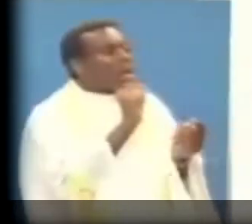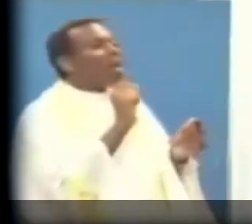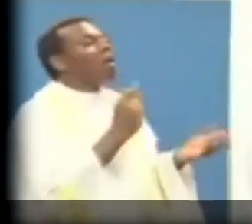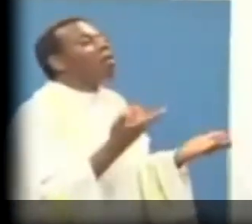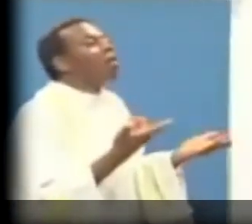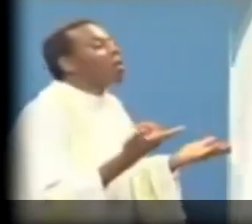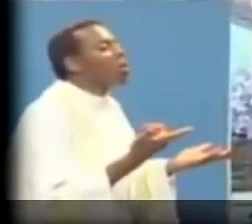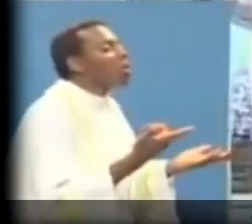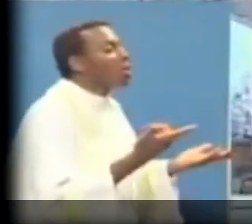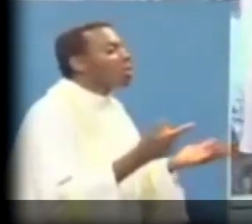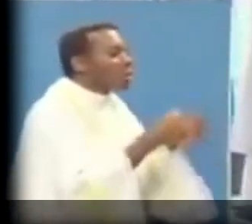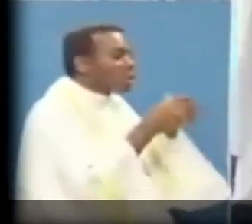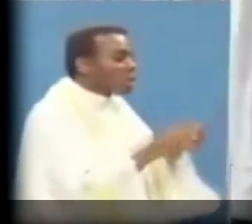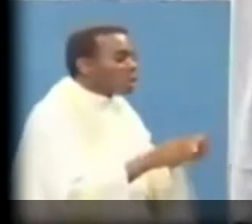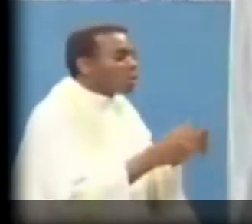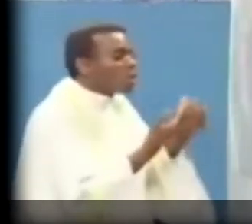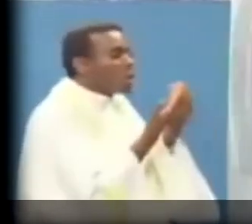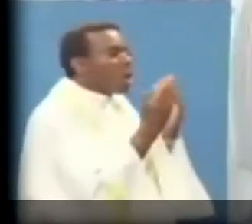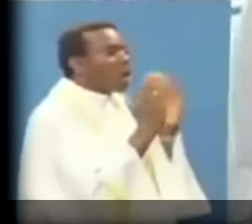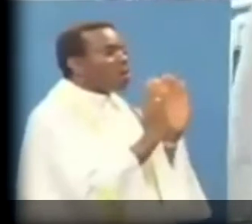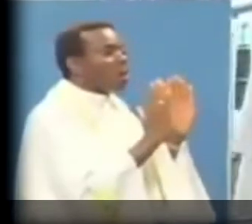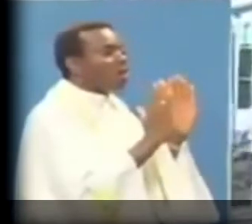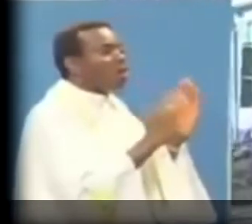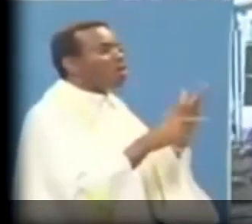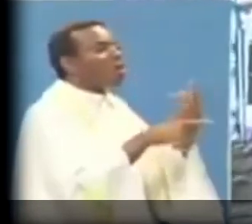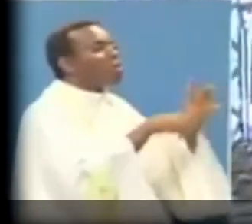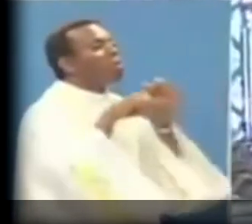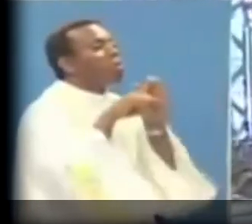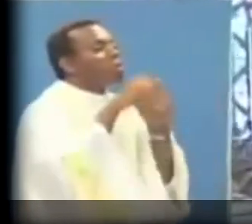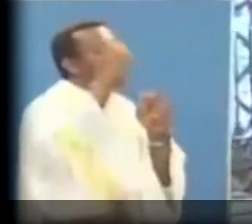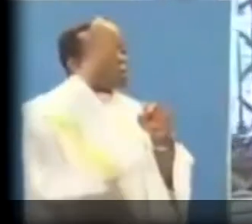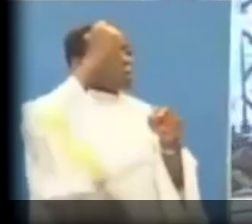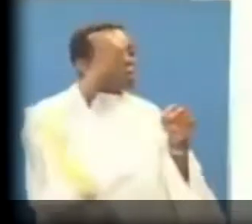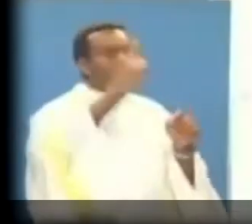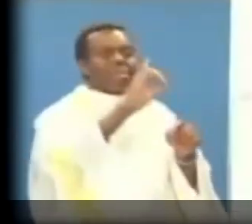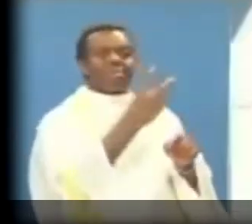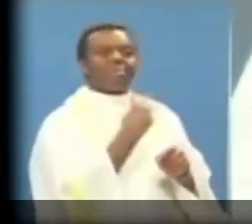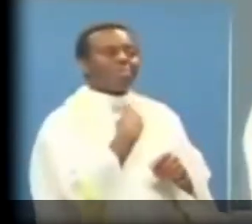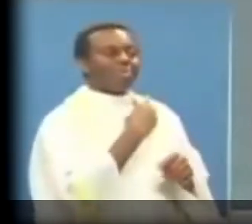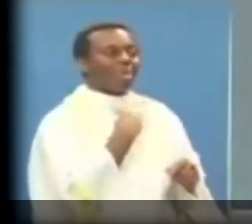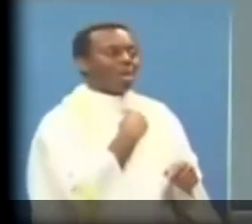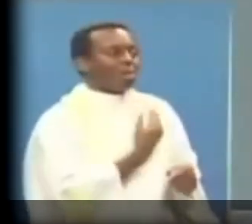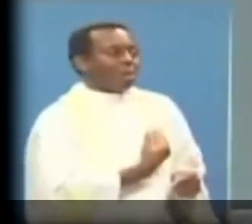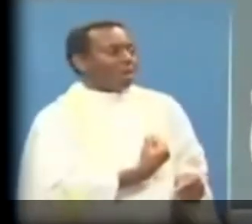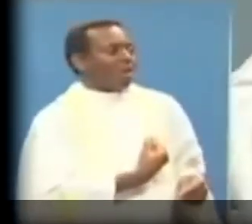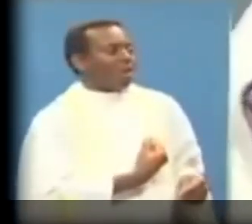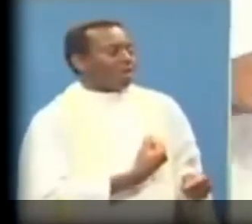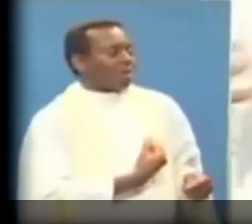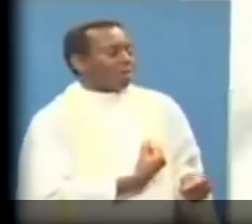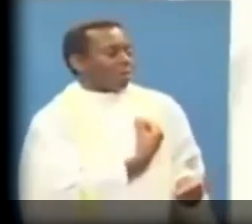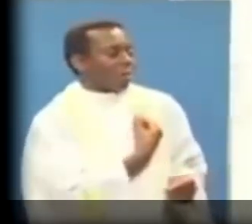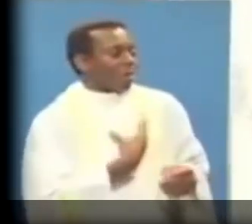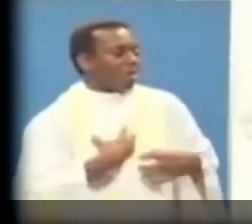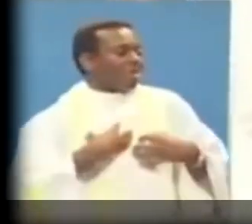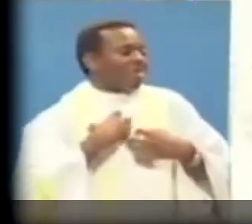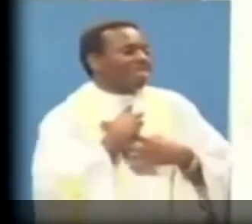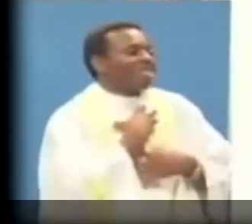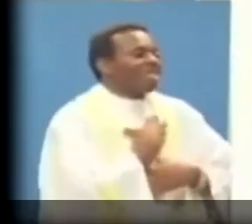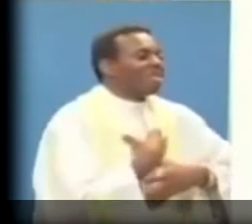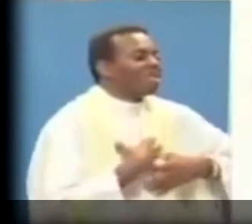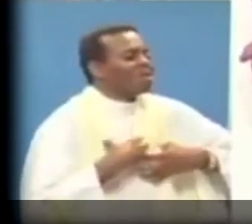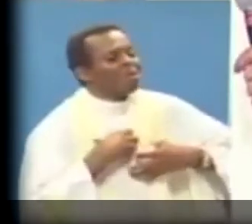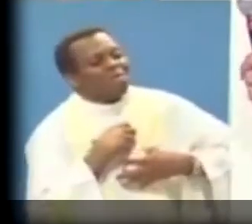não se ponha sobre o vosso ressentimento vocês sabem uma das grandes